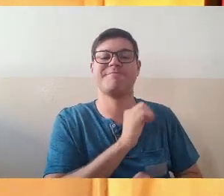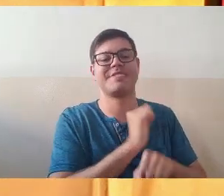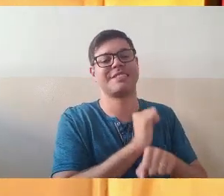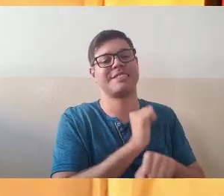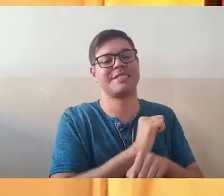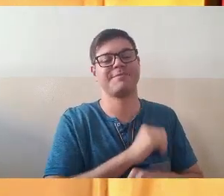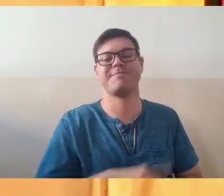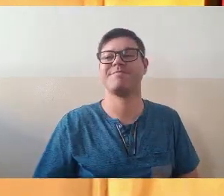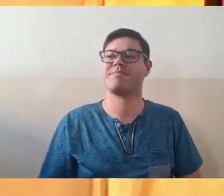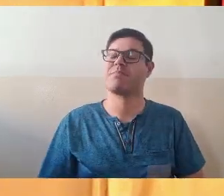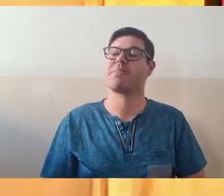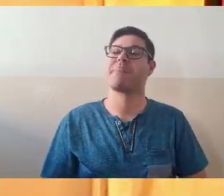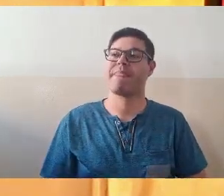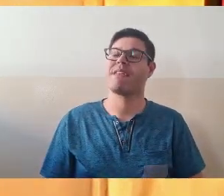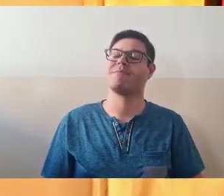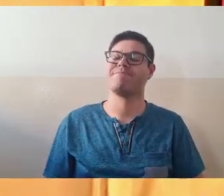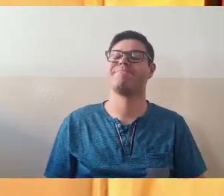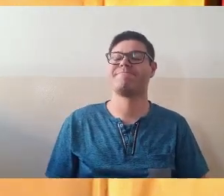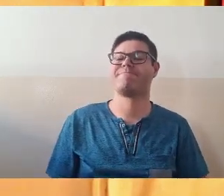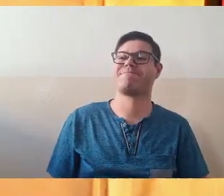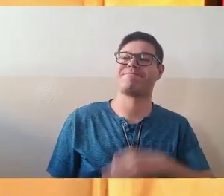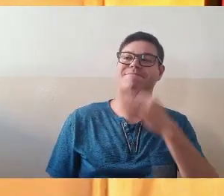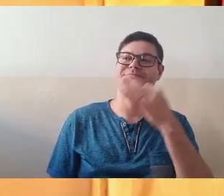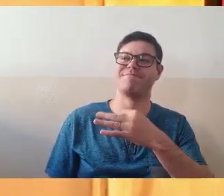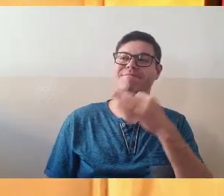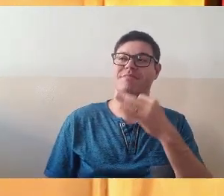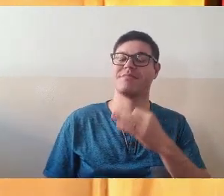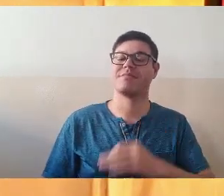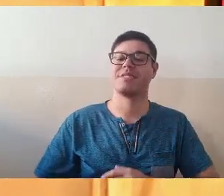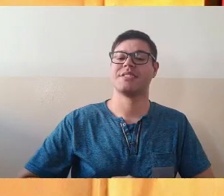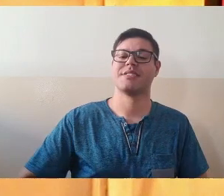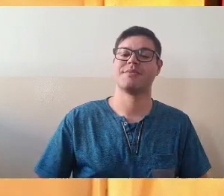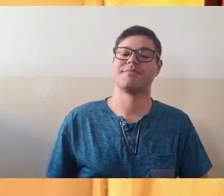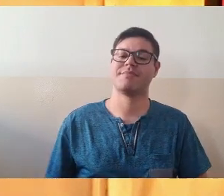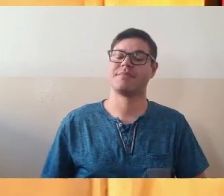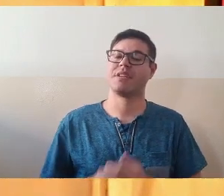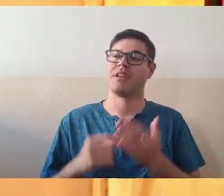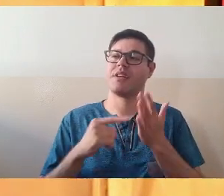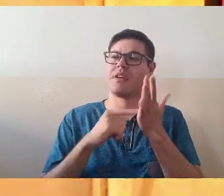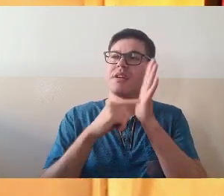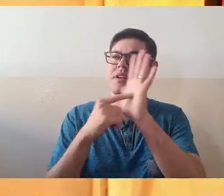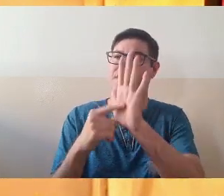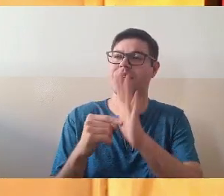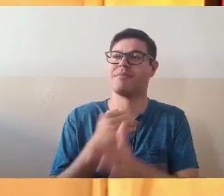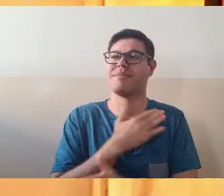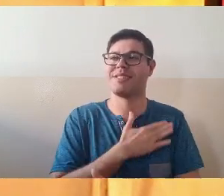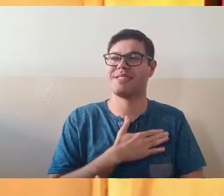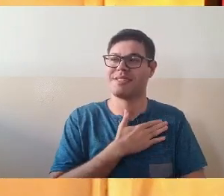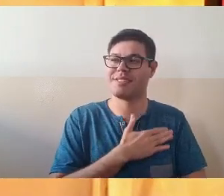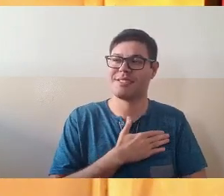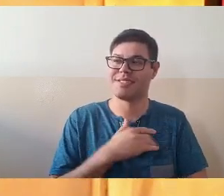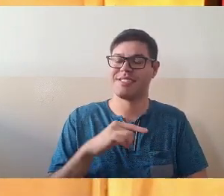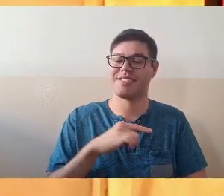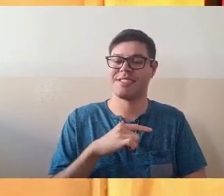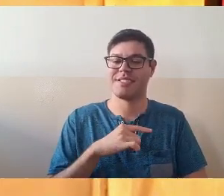Fredo, eu tive o prazer de apresentar o Lobão, por exemplo, que é uma atração